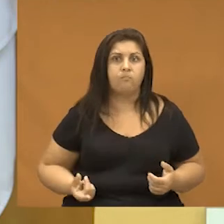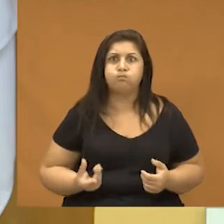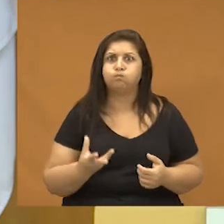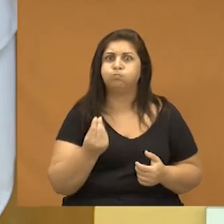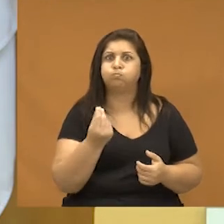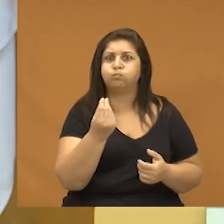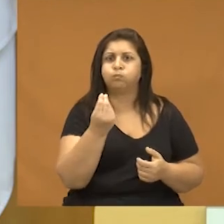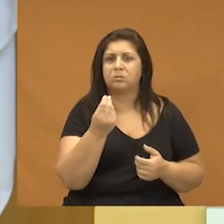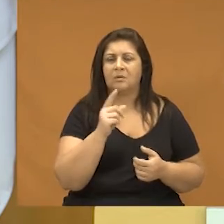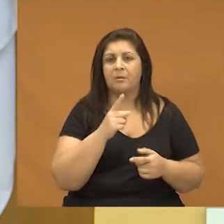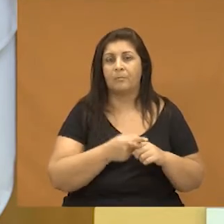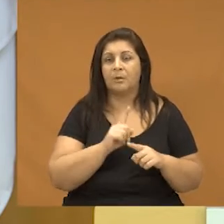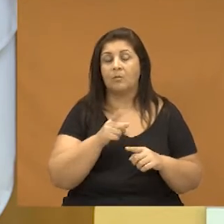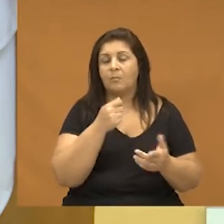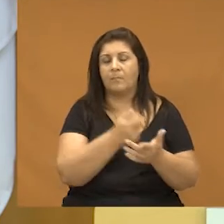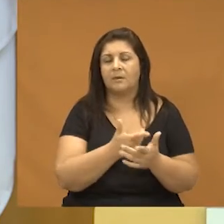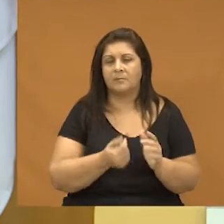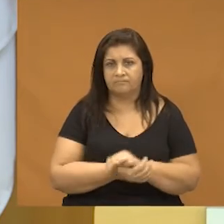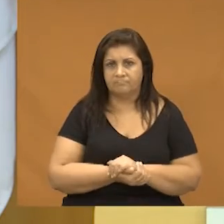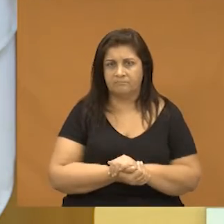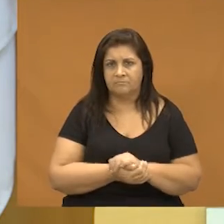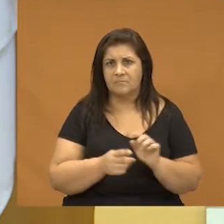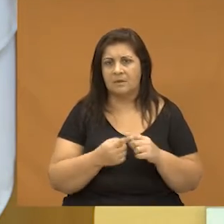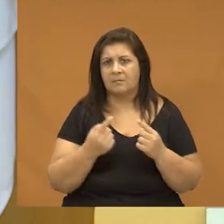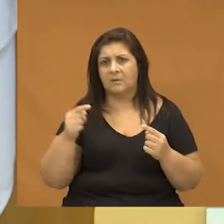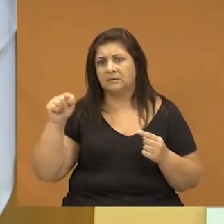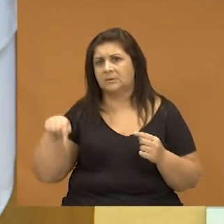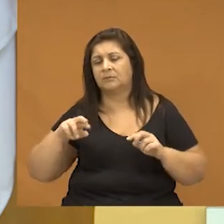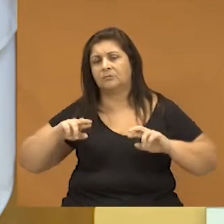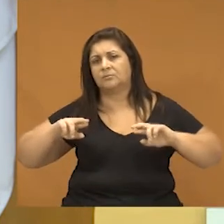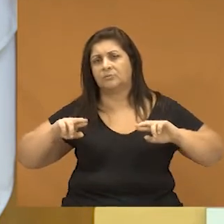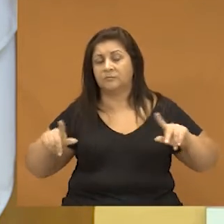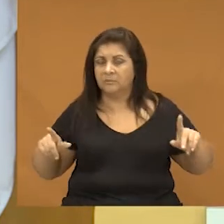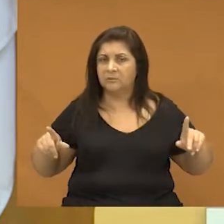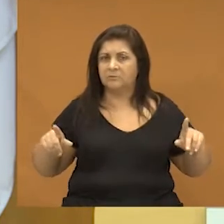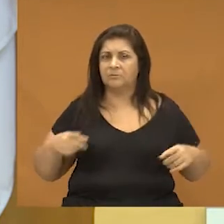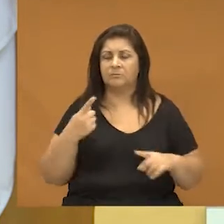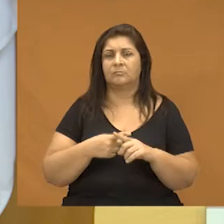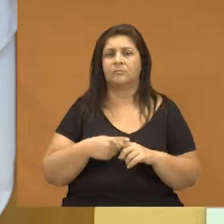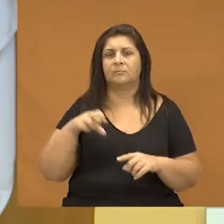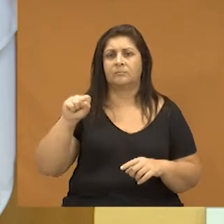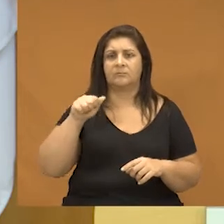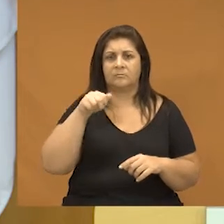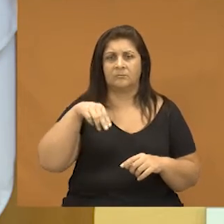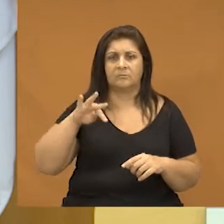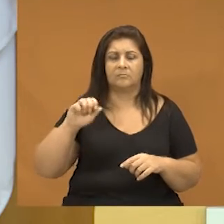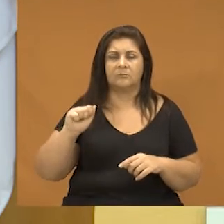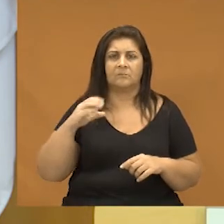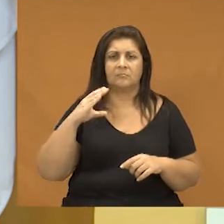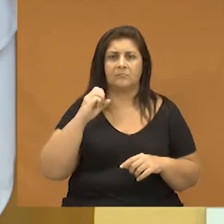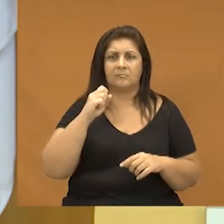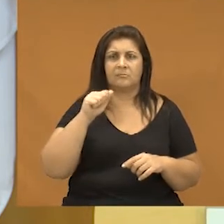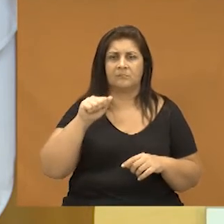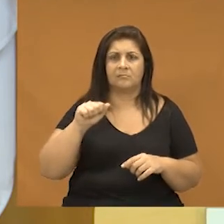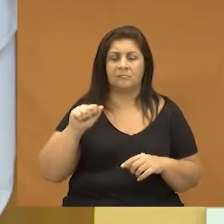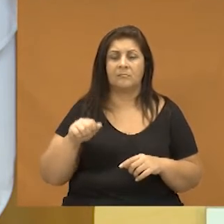pagam. Mas não é esse o caso. O caso aqui é que a Santa Casa é conveniada com todos os